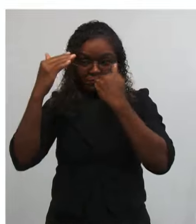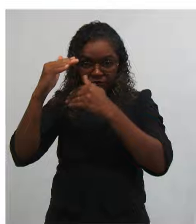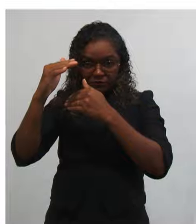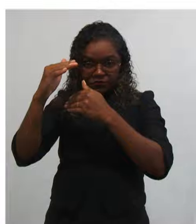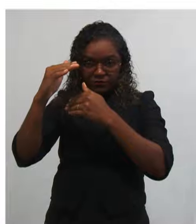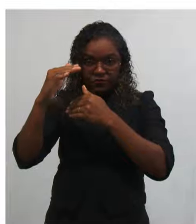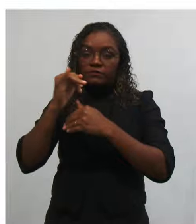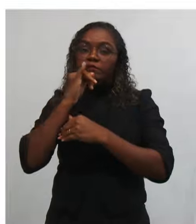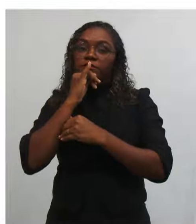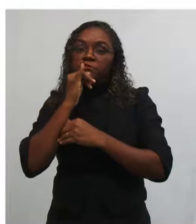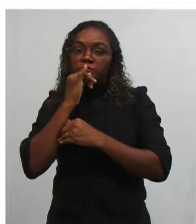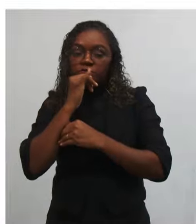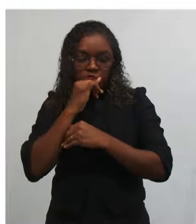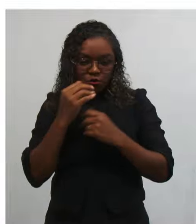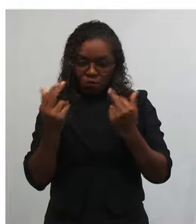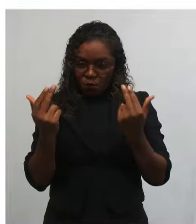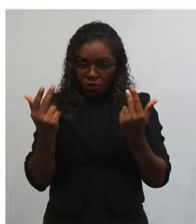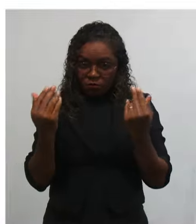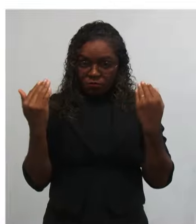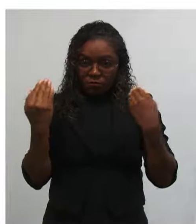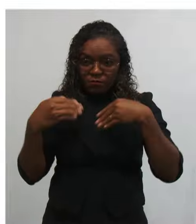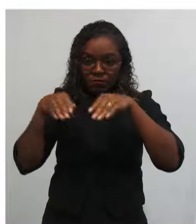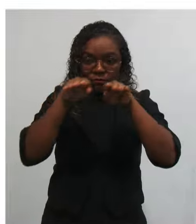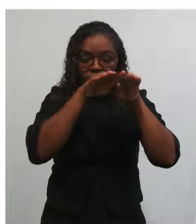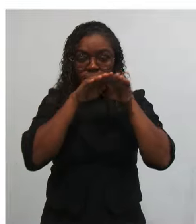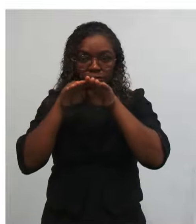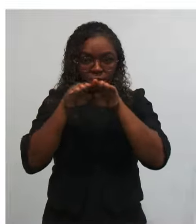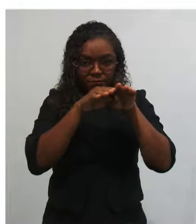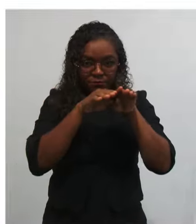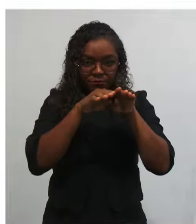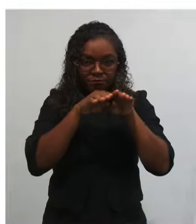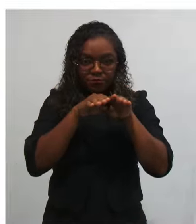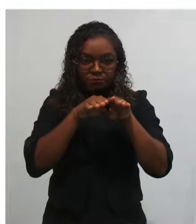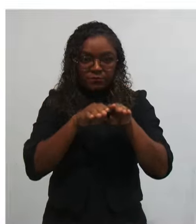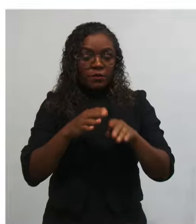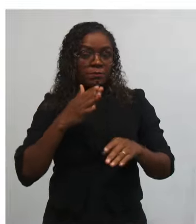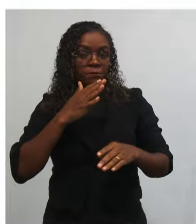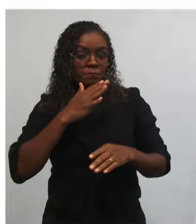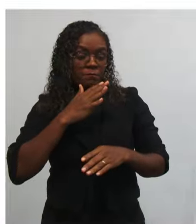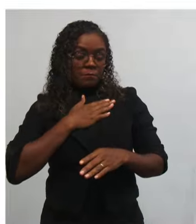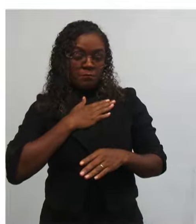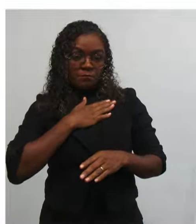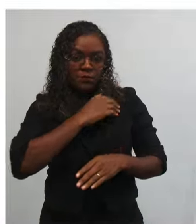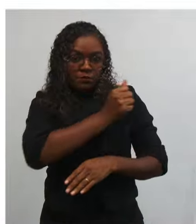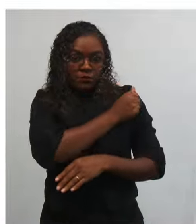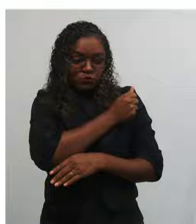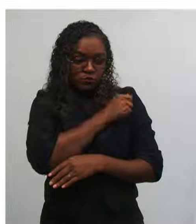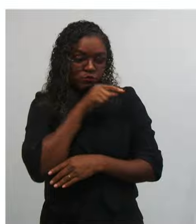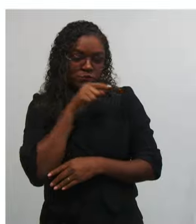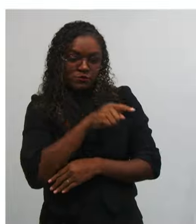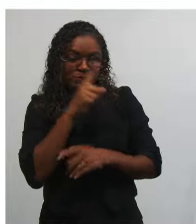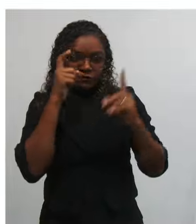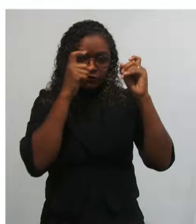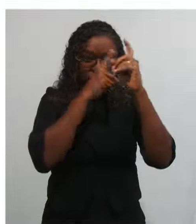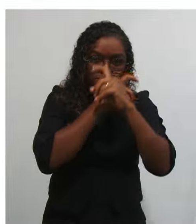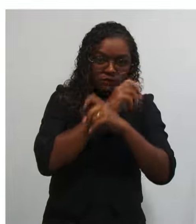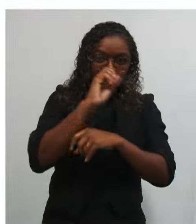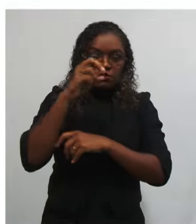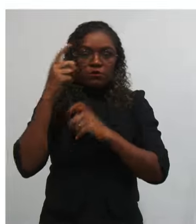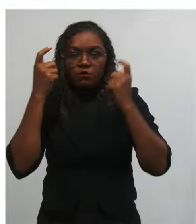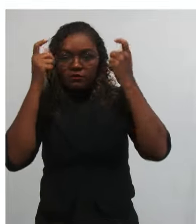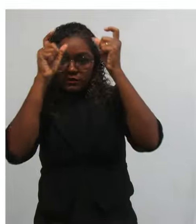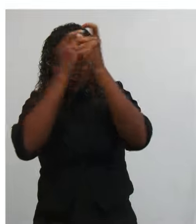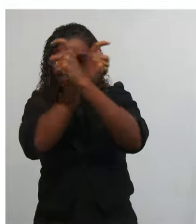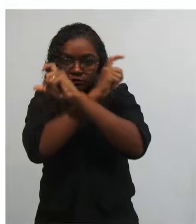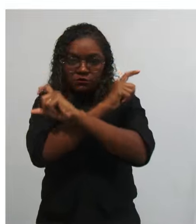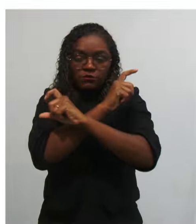proporciona igualdade de condições para esses alunos meu aluno que tem uma dificuldade que tem um transtorno do